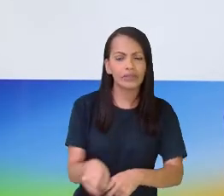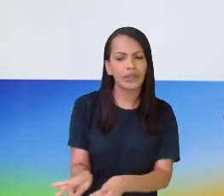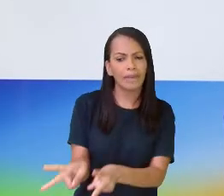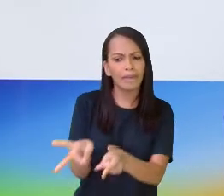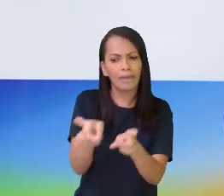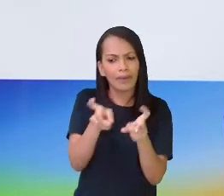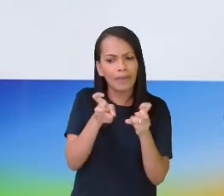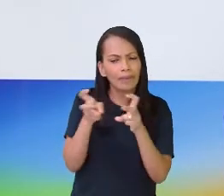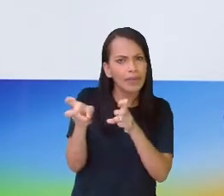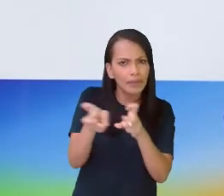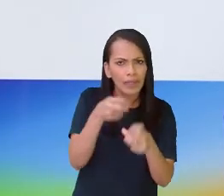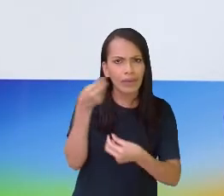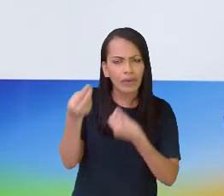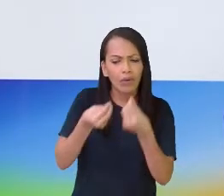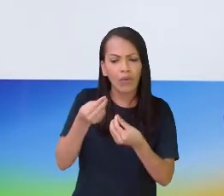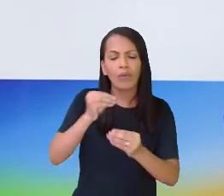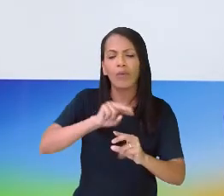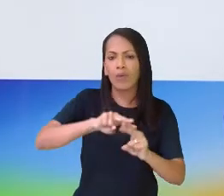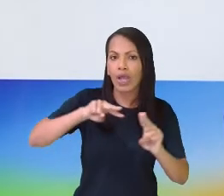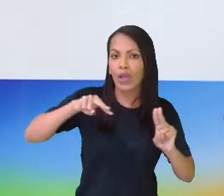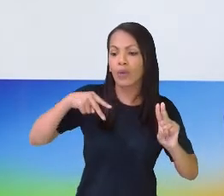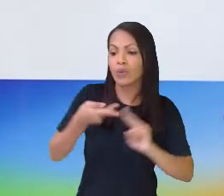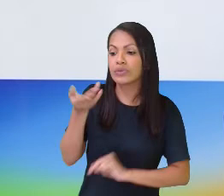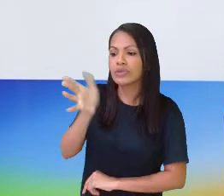perceber esses recursos ambientais.